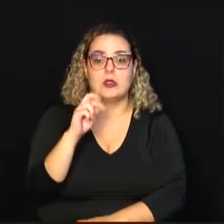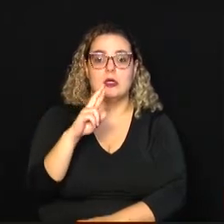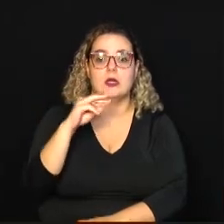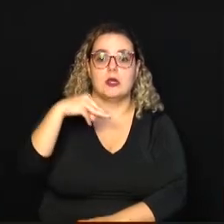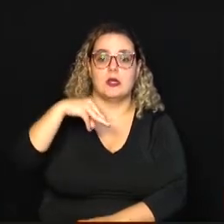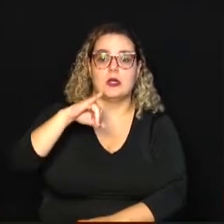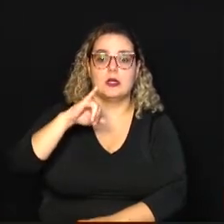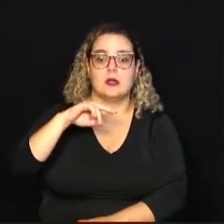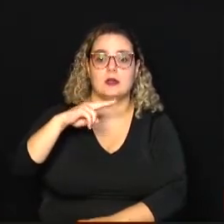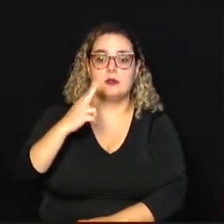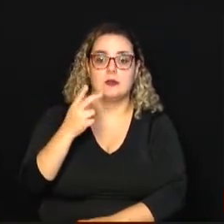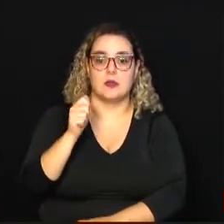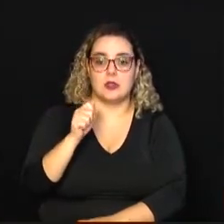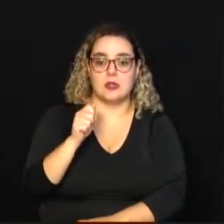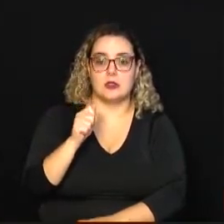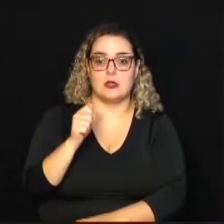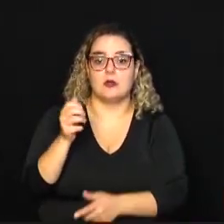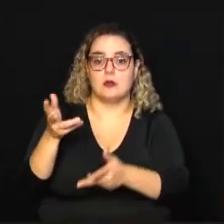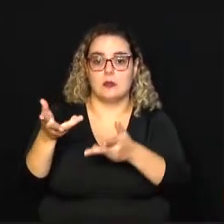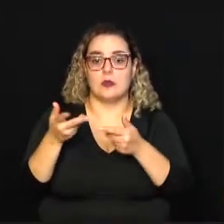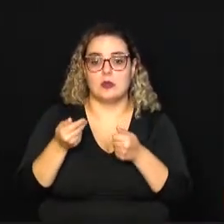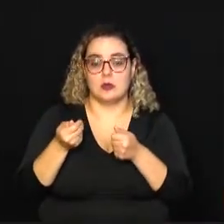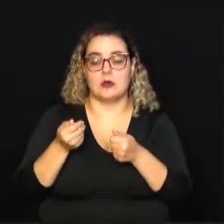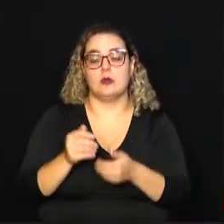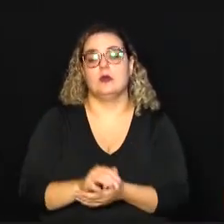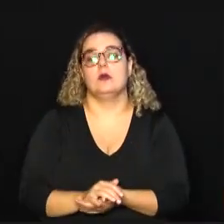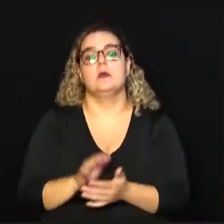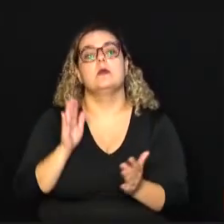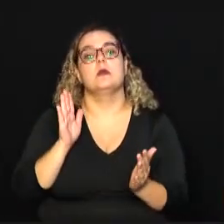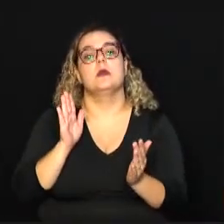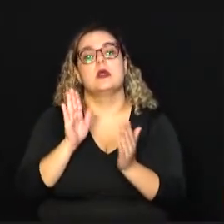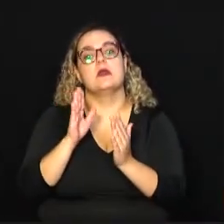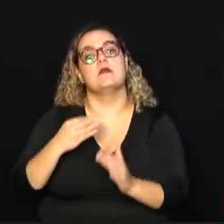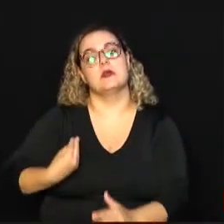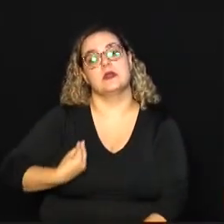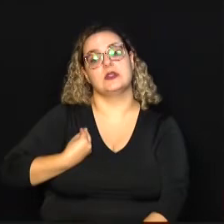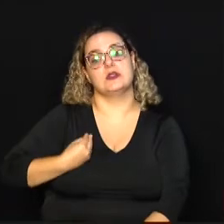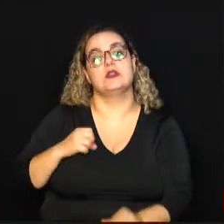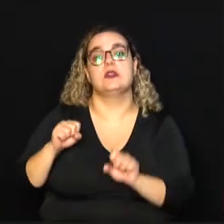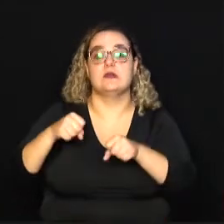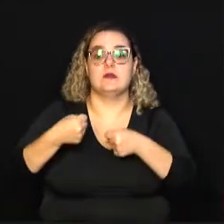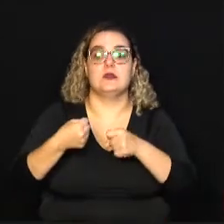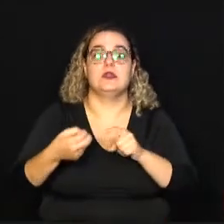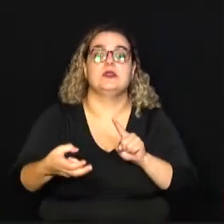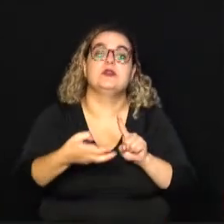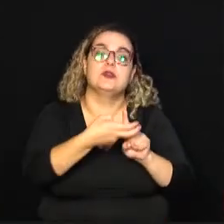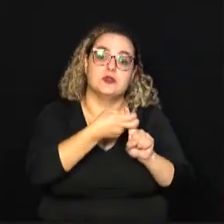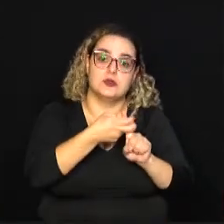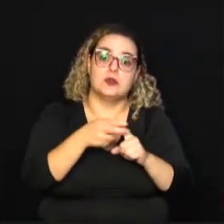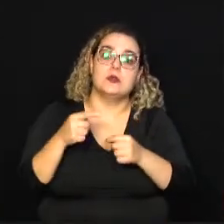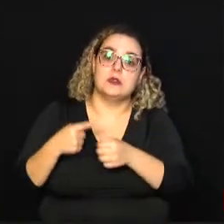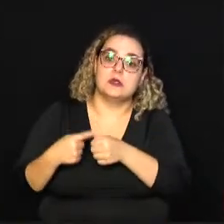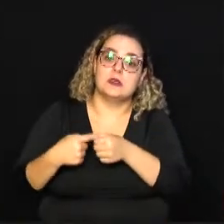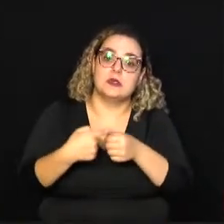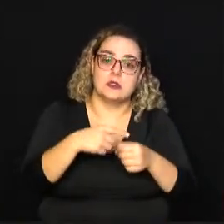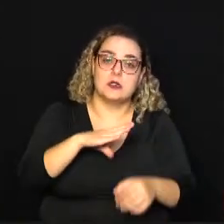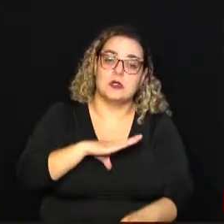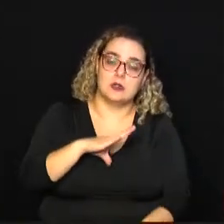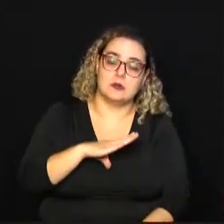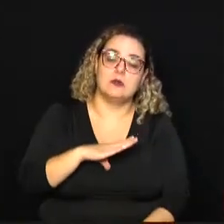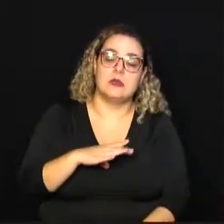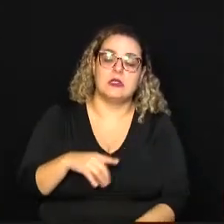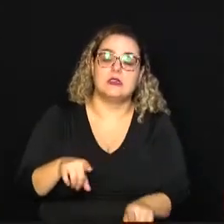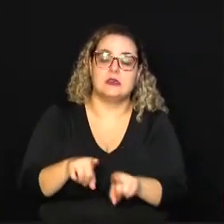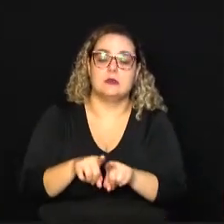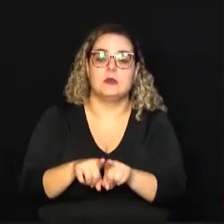né, pela frente, né, pela vida em defesa do SUS, Campinas e região, que também é um dos organizadores